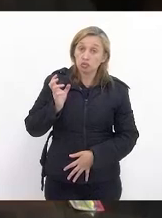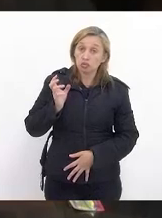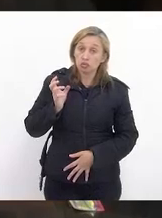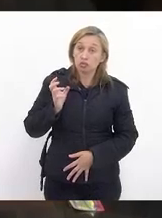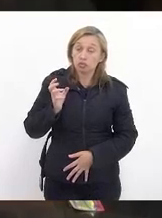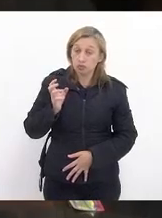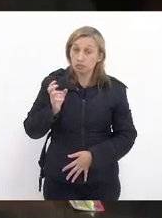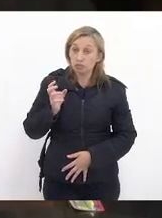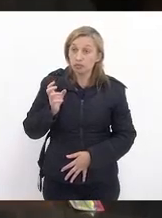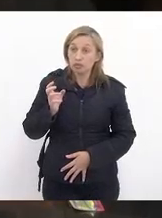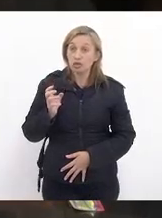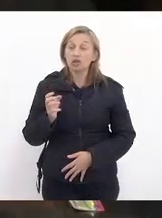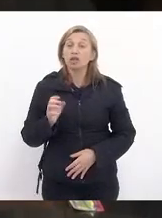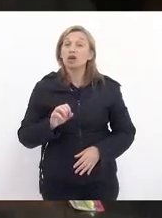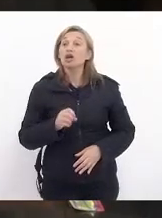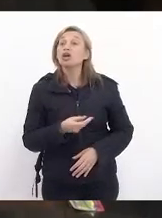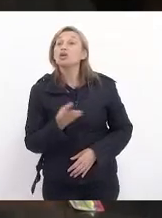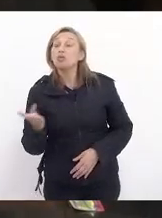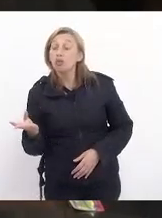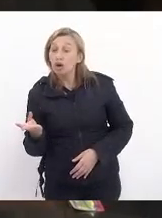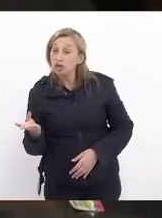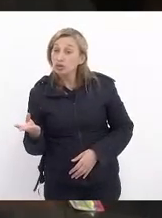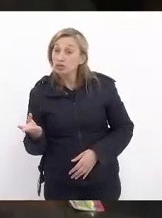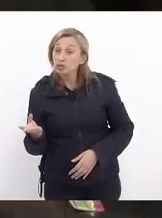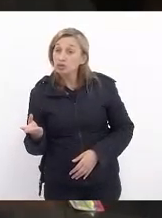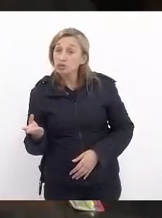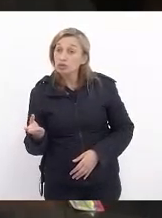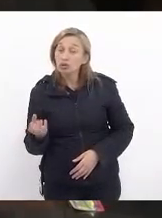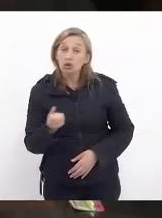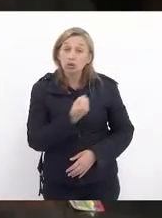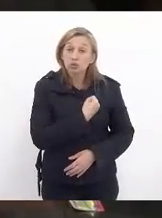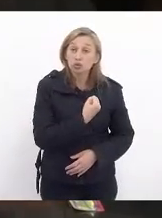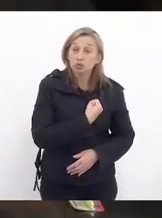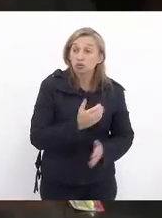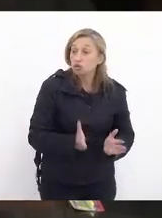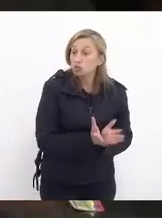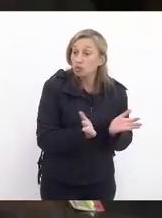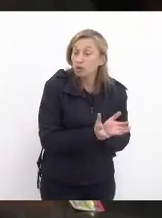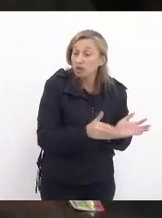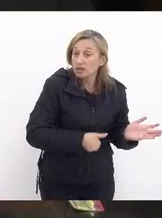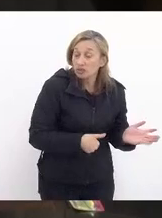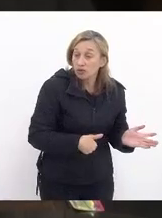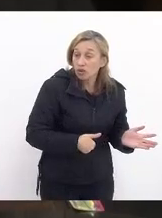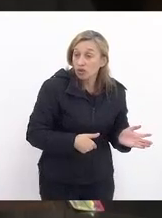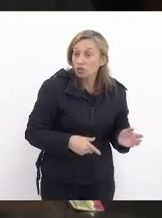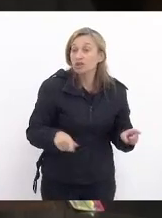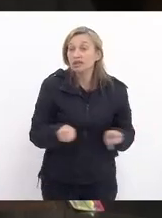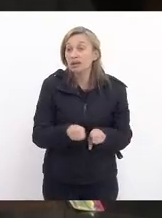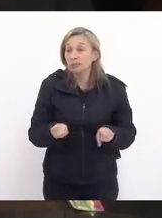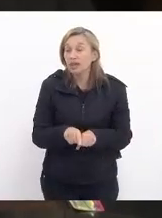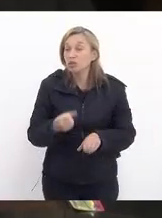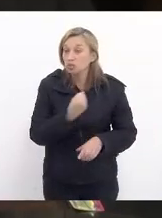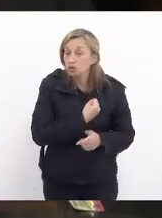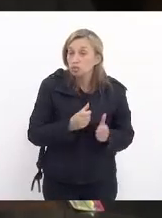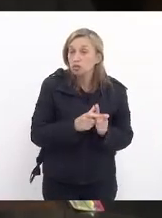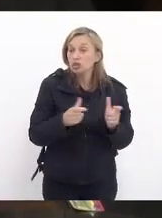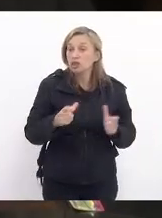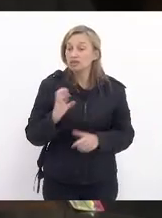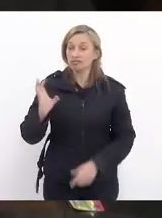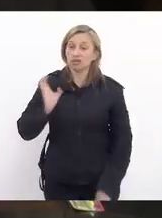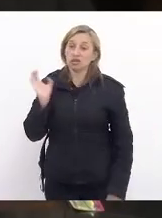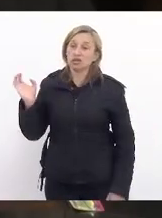de renda enquanto aumentava vertiginosamente a pobreza EA miséria aumentava também a